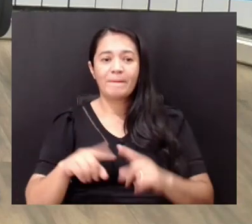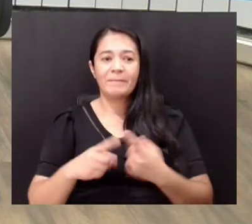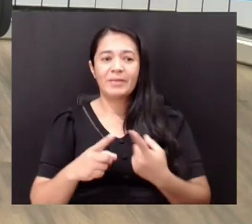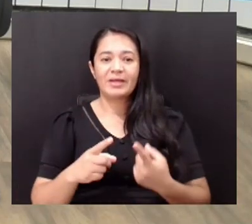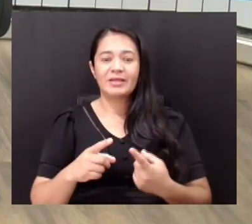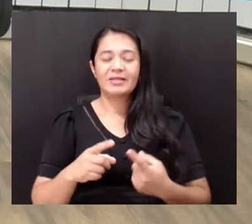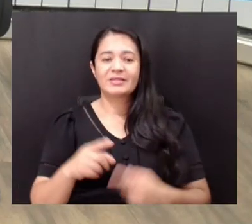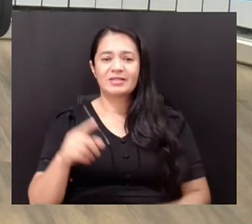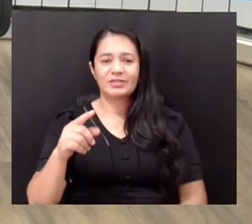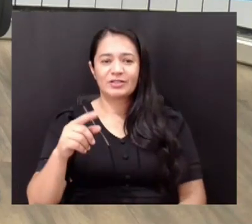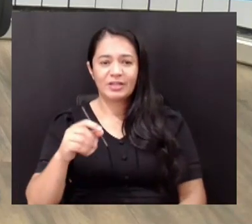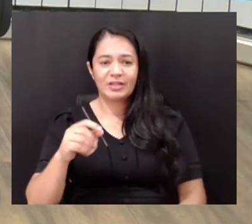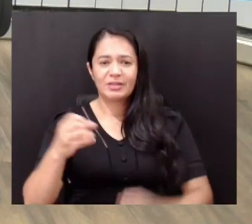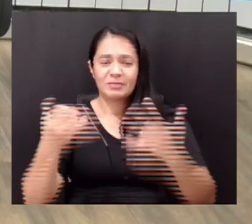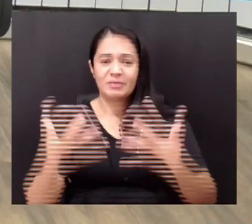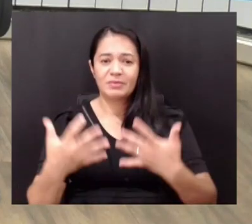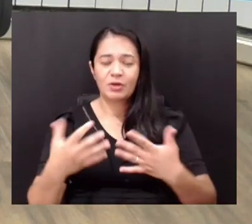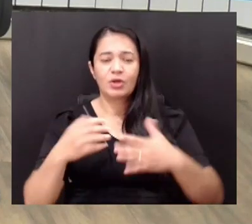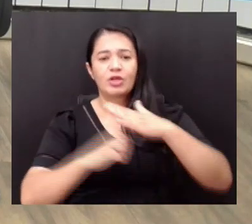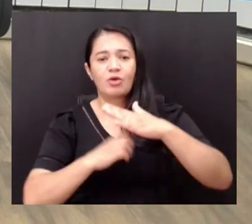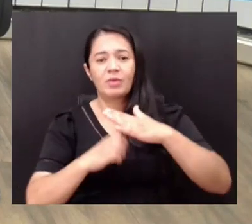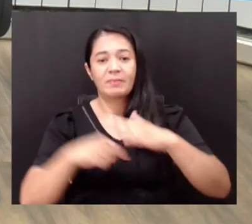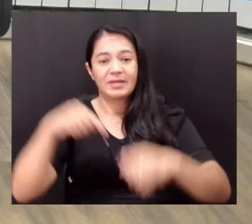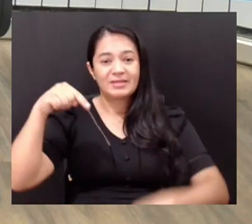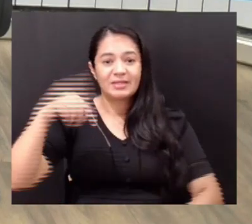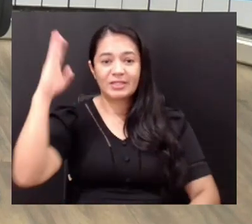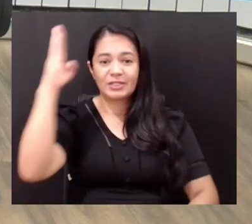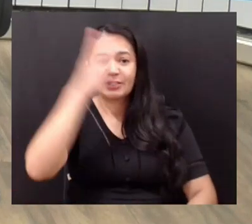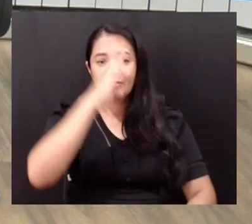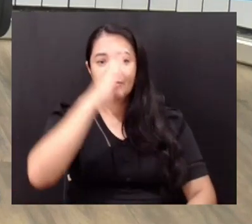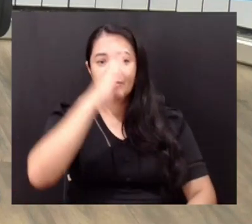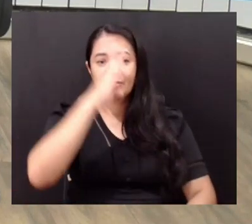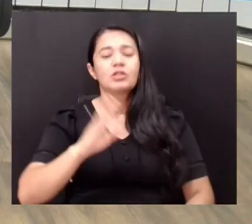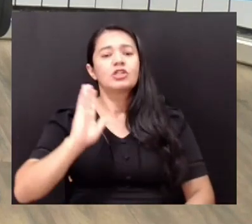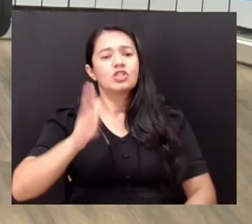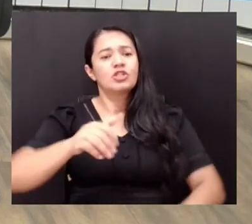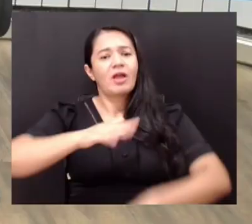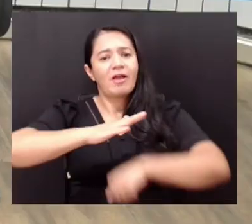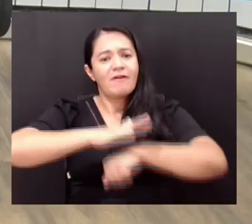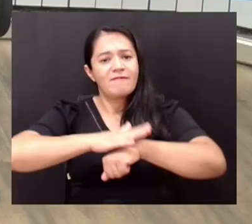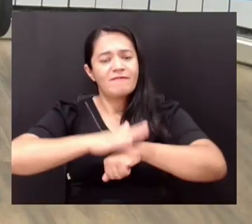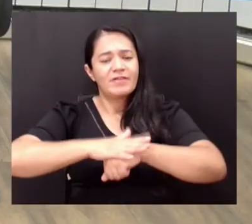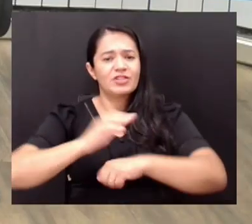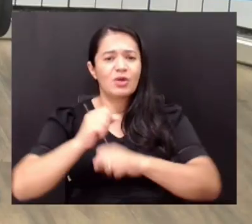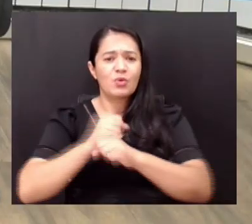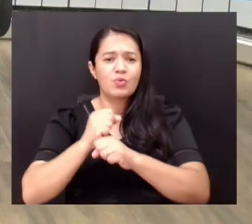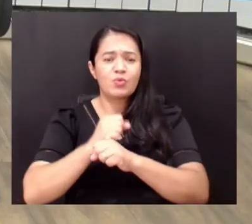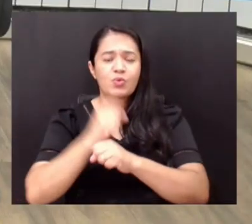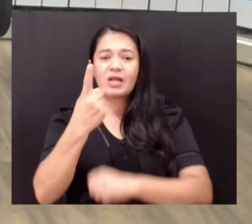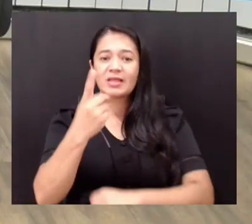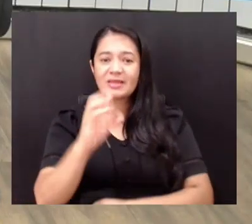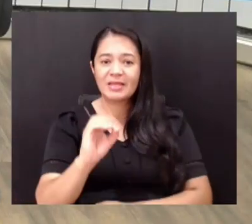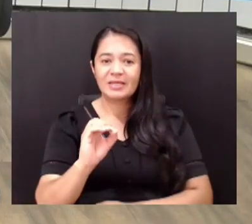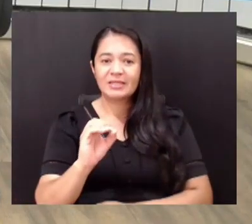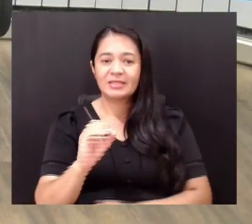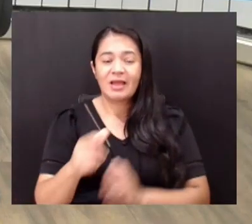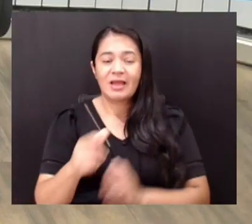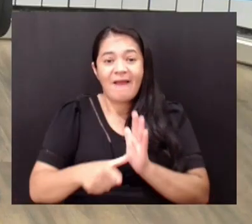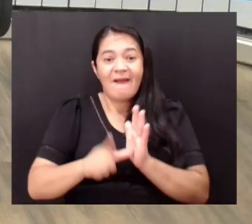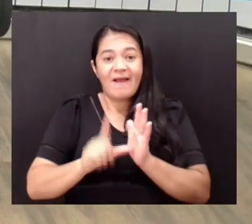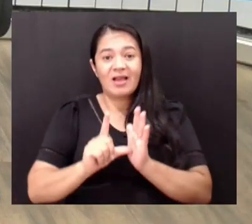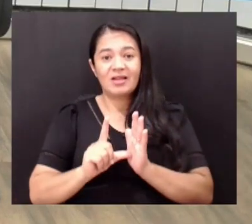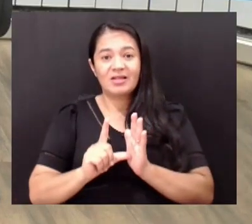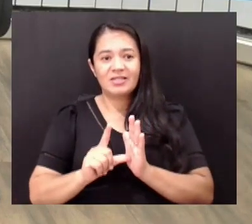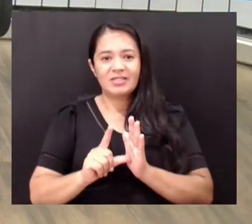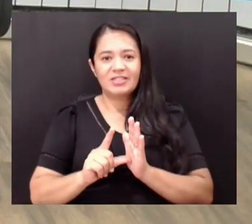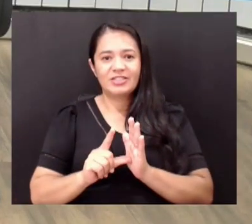uma empresa no Brasil que tem feito isso já há 10 anos, tem trabalhado antes mesmo dessa atualização